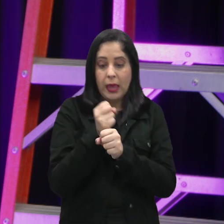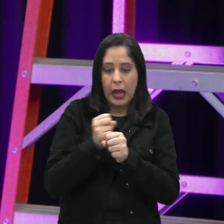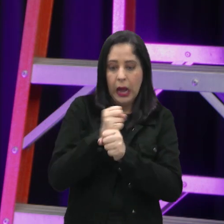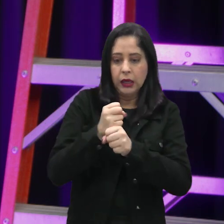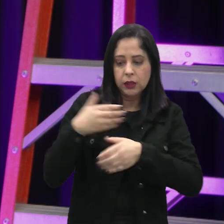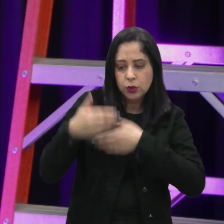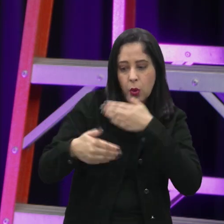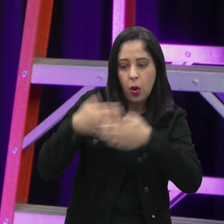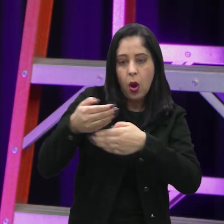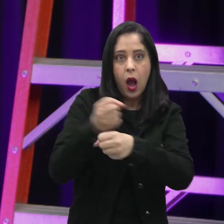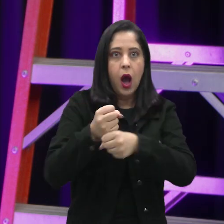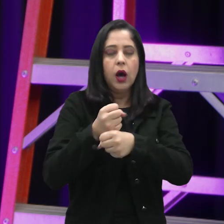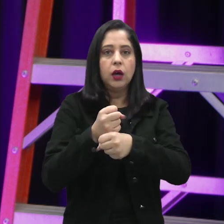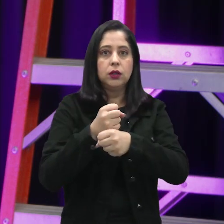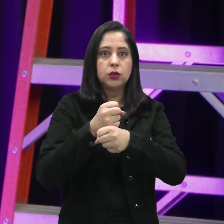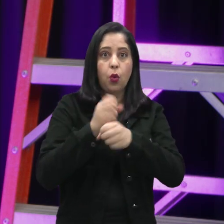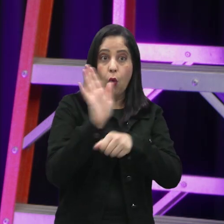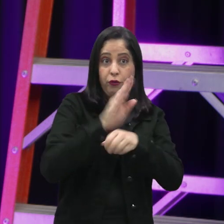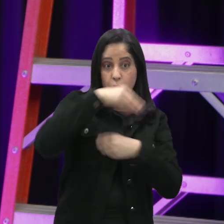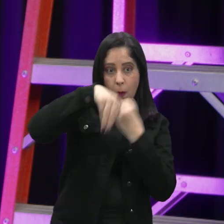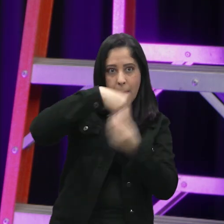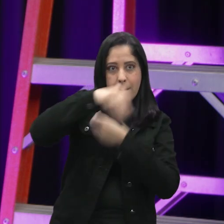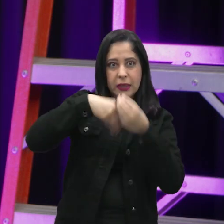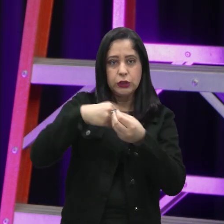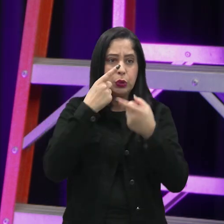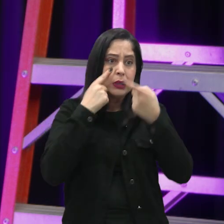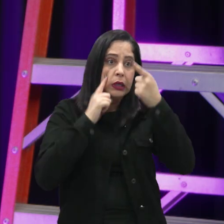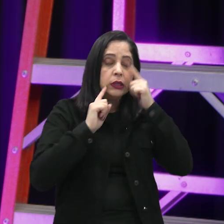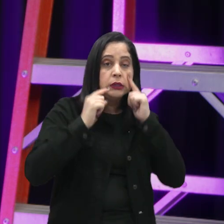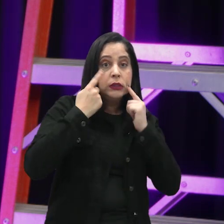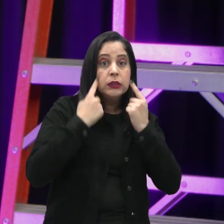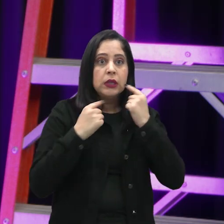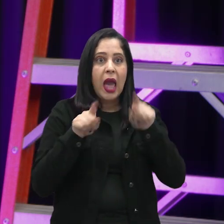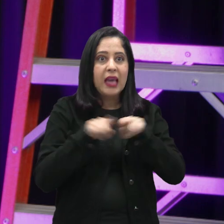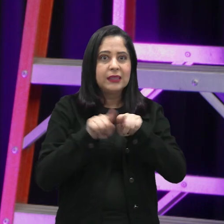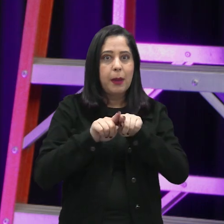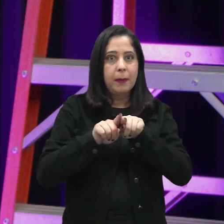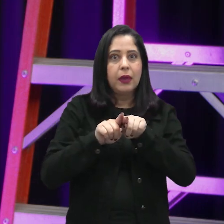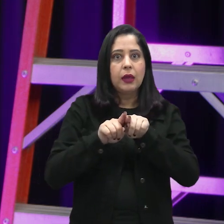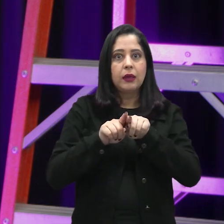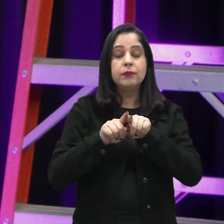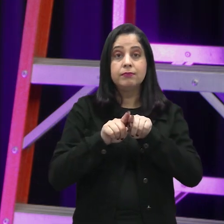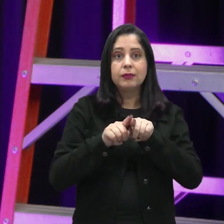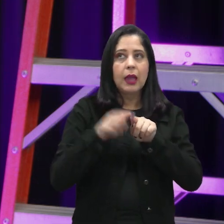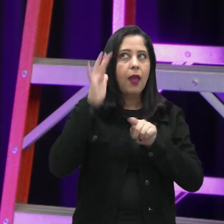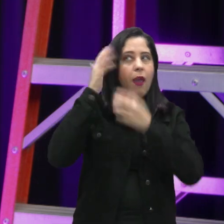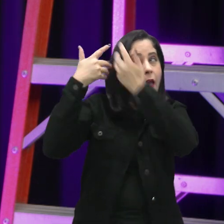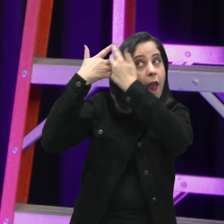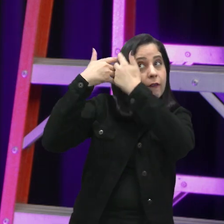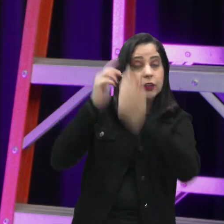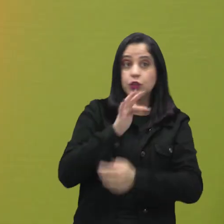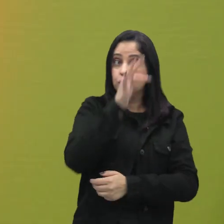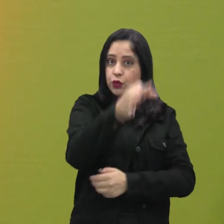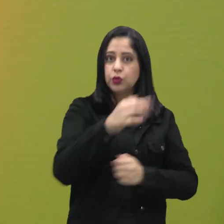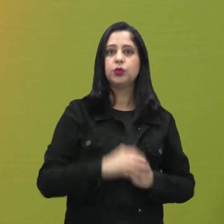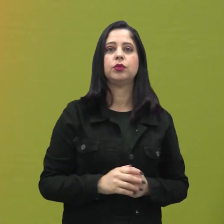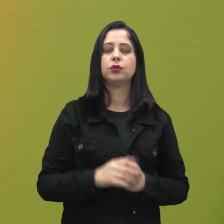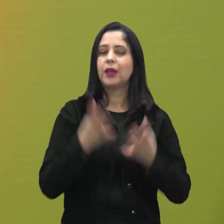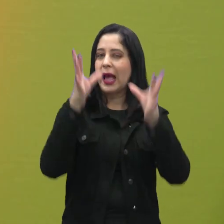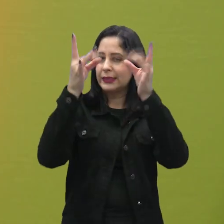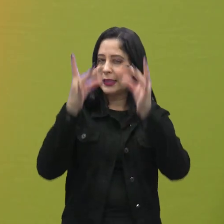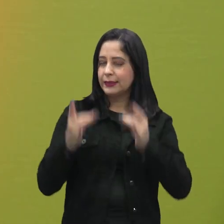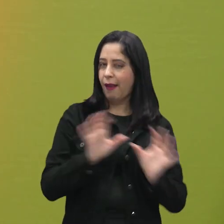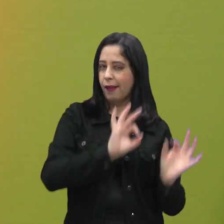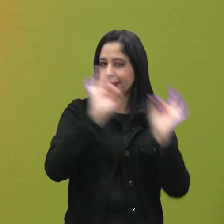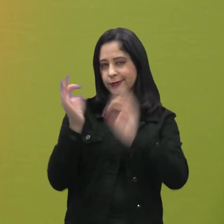Years, uma obra que mistura drama, ficção. Gente, uma doideira, viu? Uma reflexão sobre os rumos da sociedade no futuro. Vamos